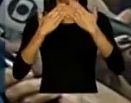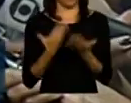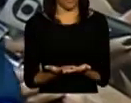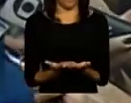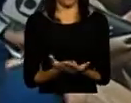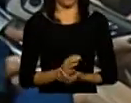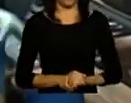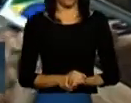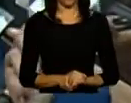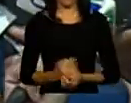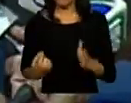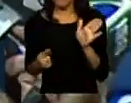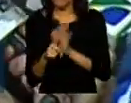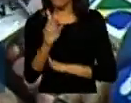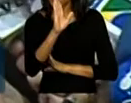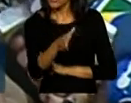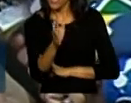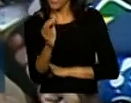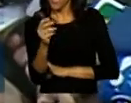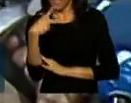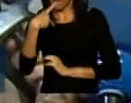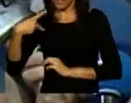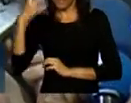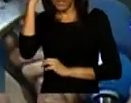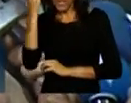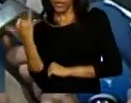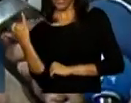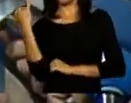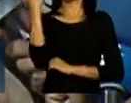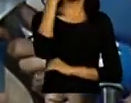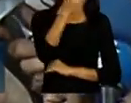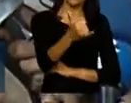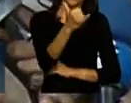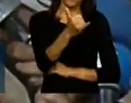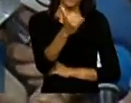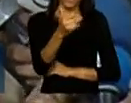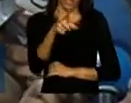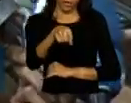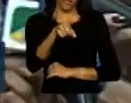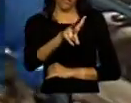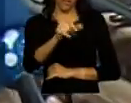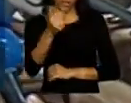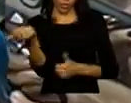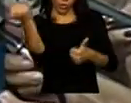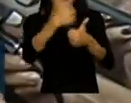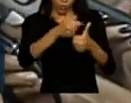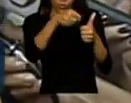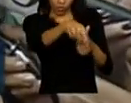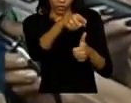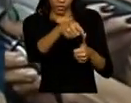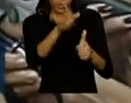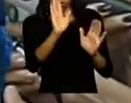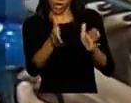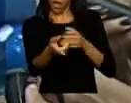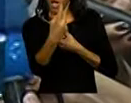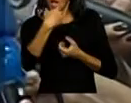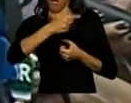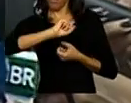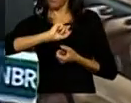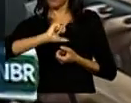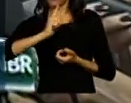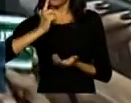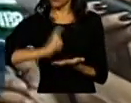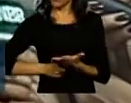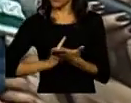e já foi informado pela presidente Dilma sedutora tudo que hora que vai substituir aqui no ministério já Tá acertando se eu já começou a fazer a